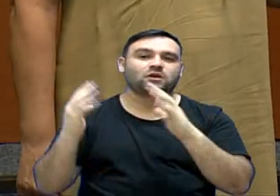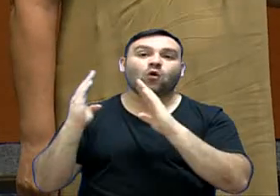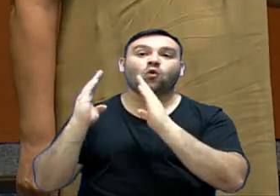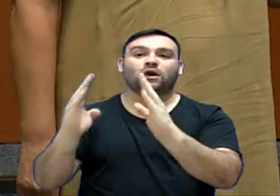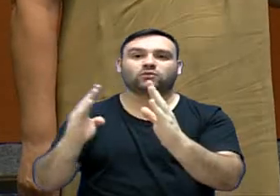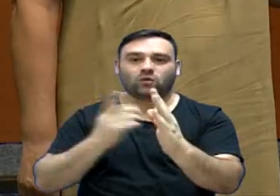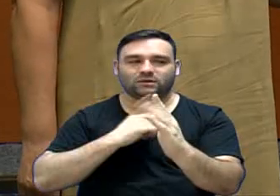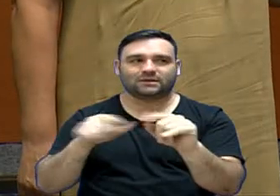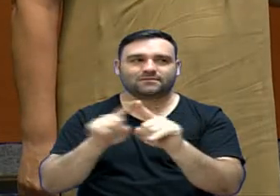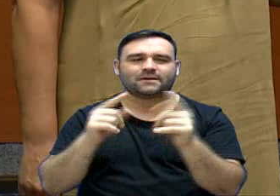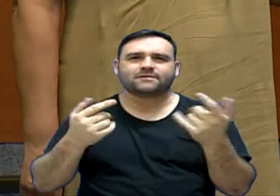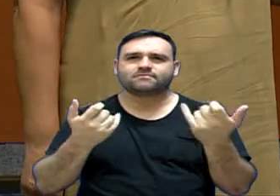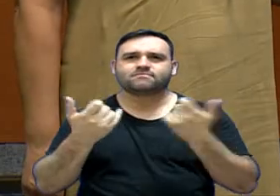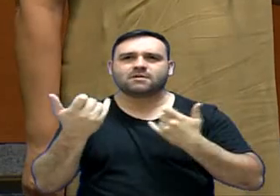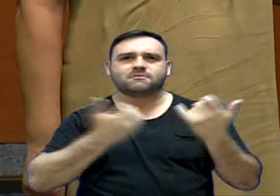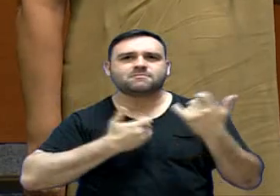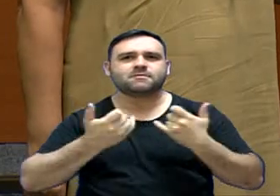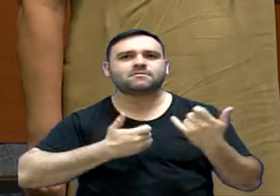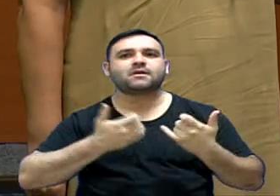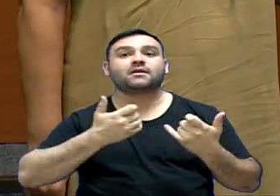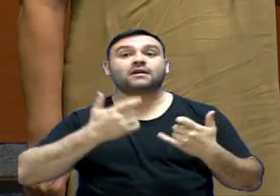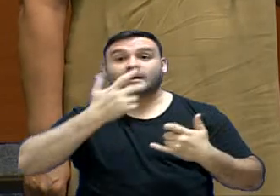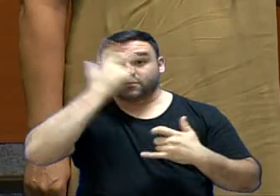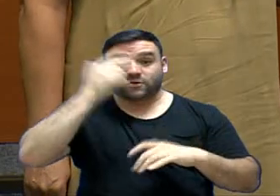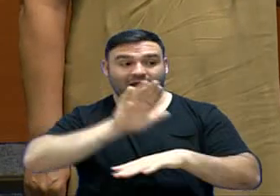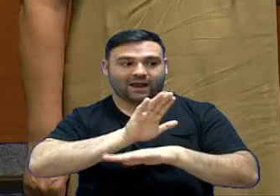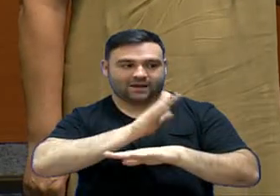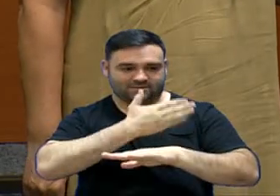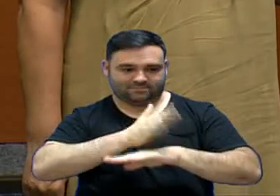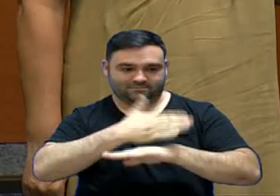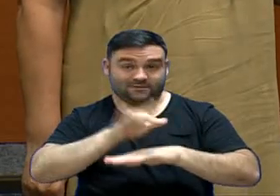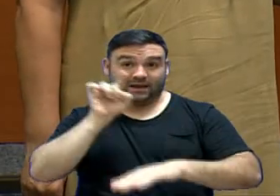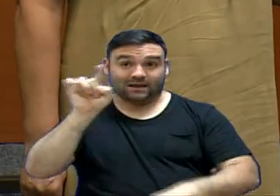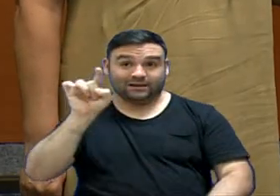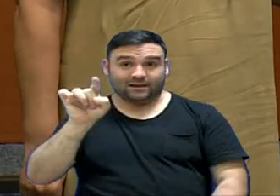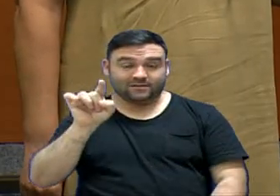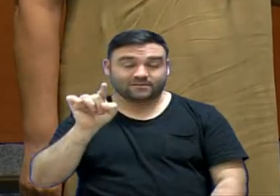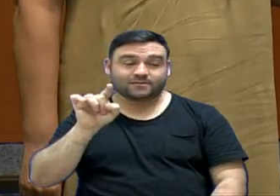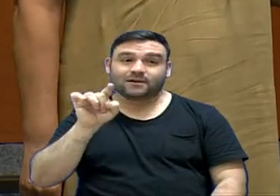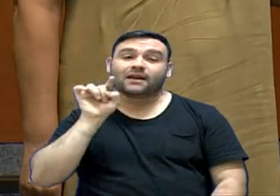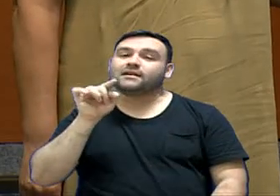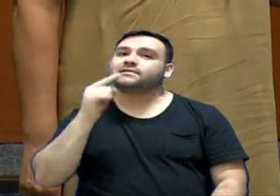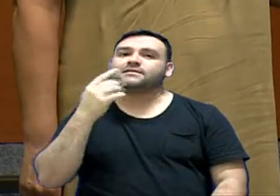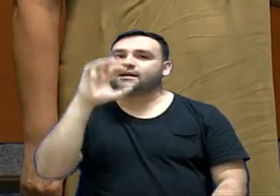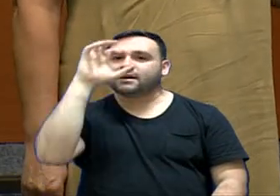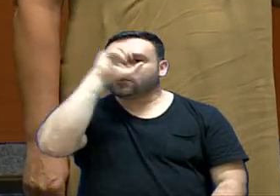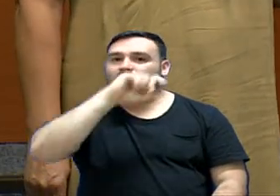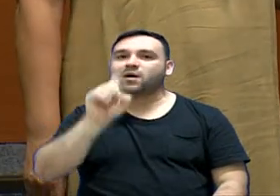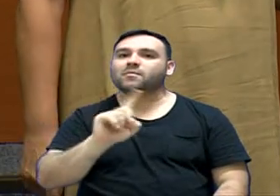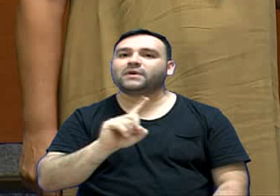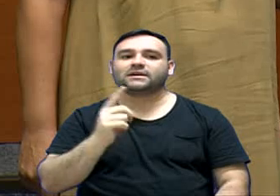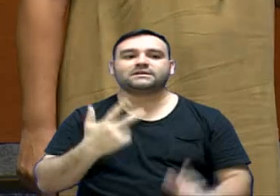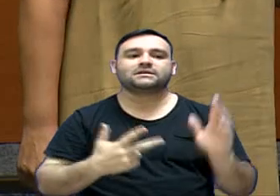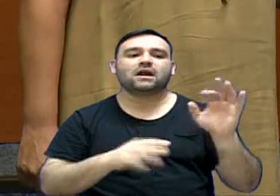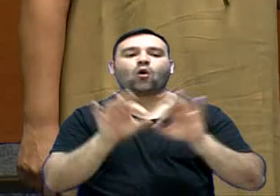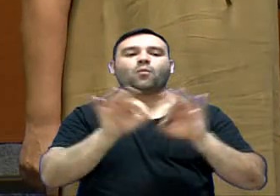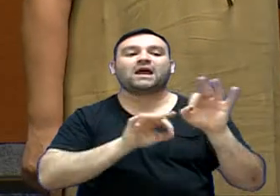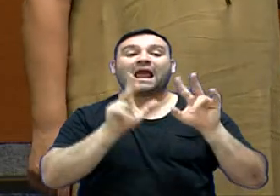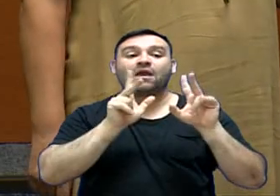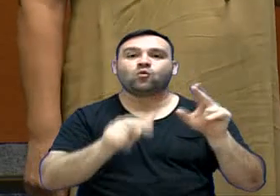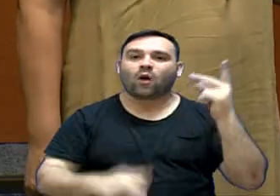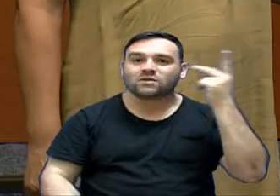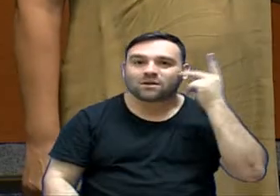corredores, ouvíamos que o residente de lá não aprendia a operar como residente de São